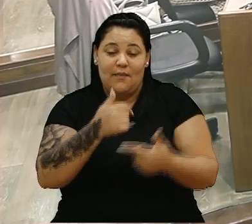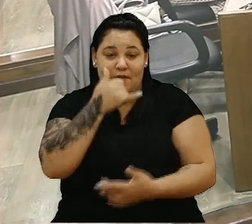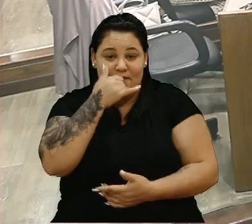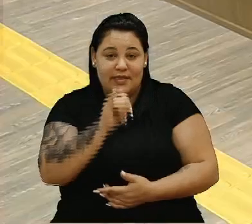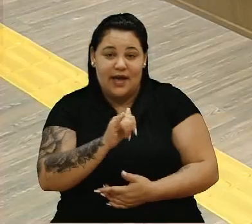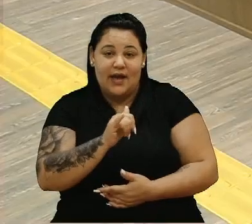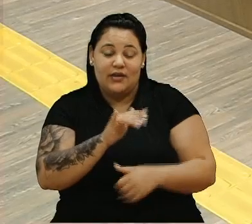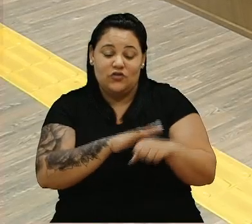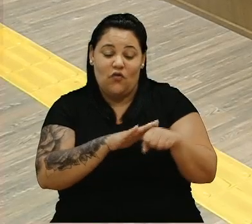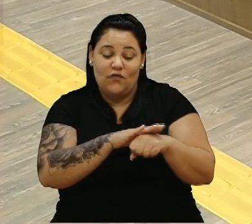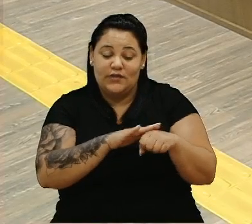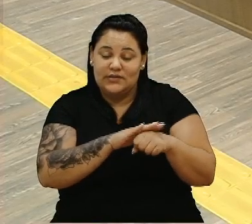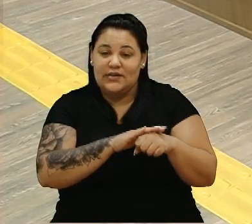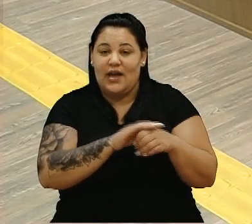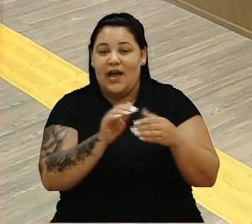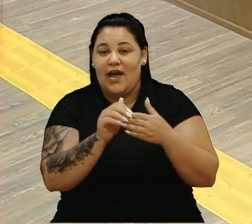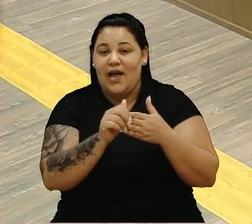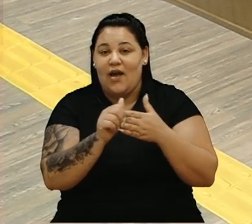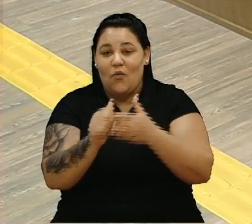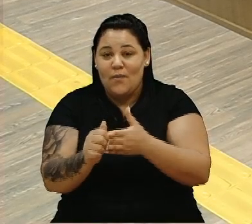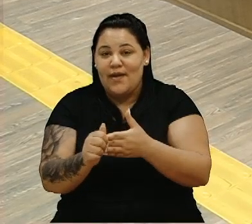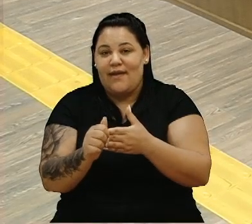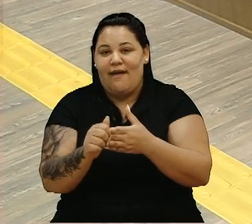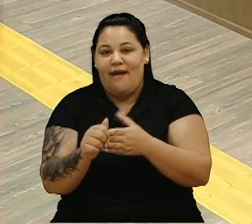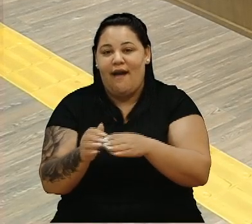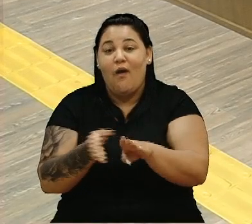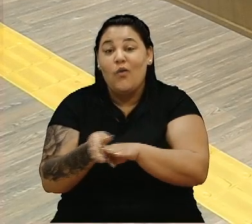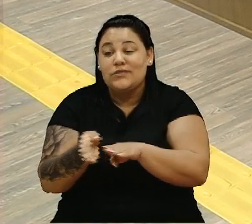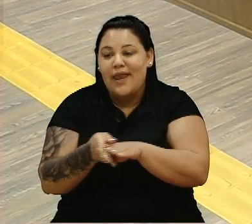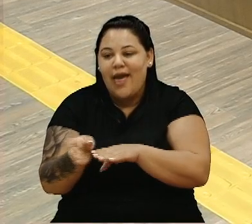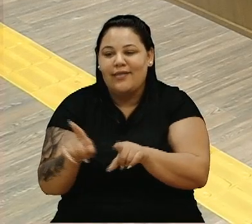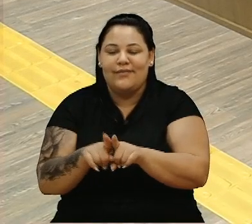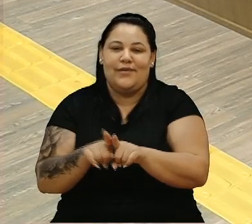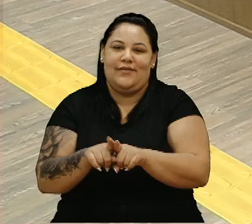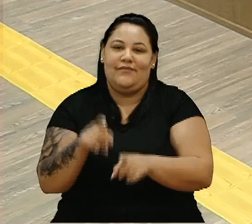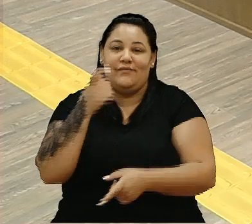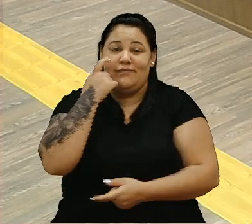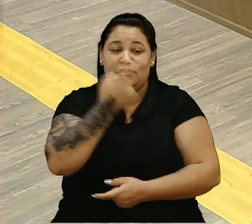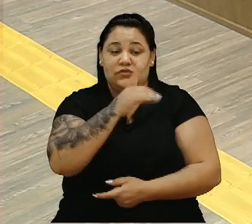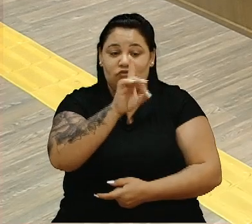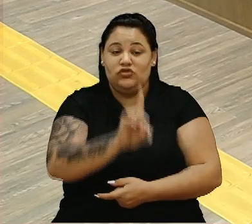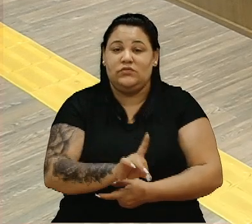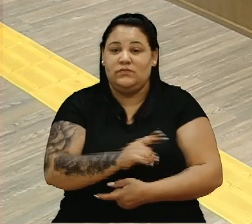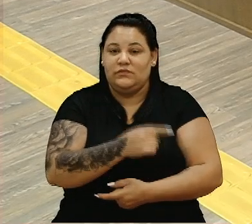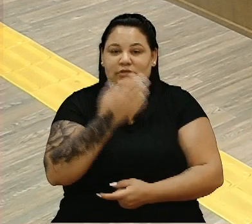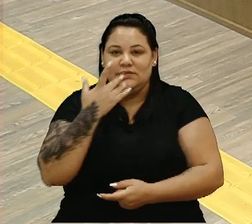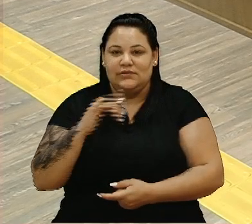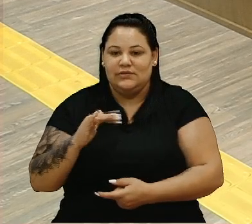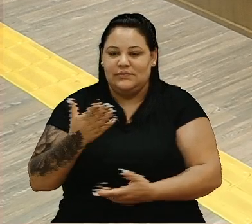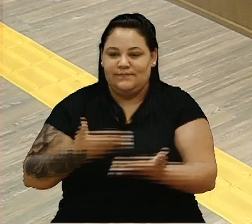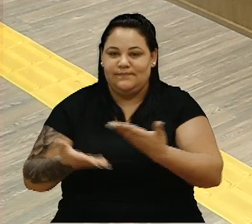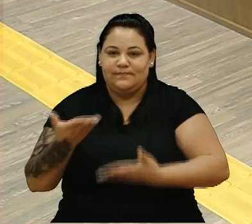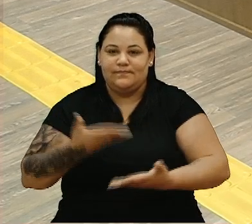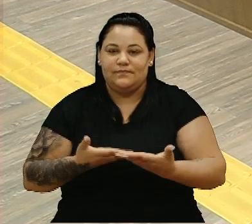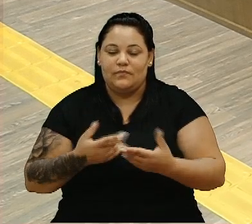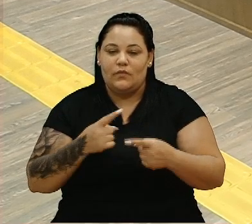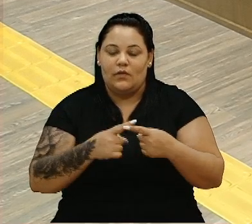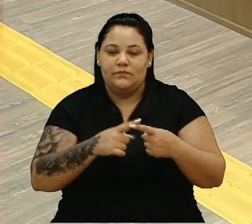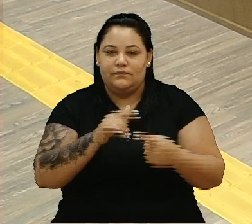dialogar, orientar, né, ver se os direitos daquela criança de fato estão sendo acessados, porque muitas vezes, né, a